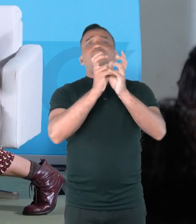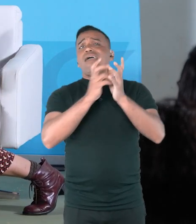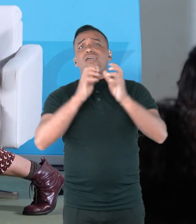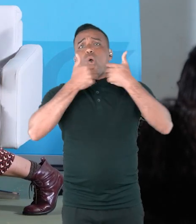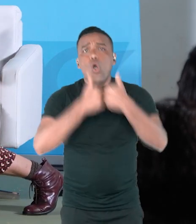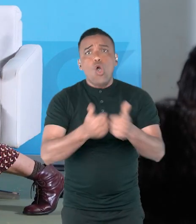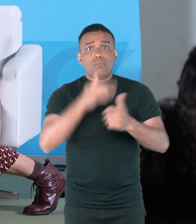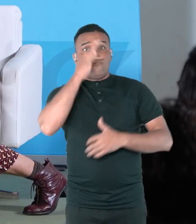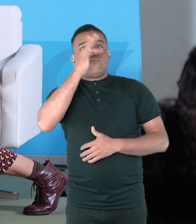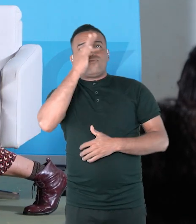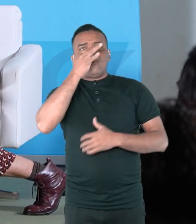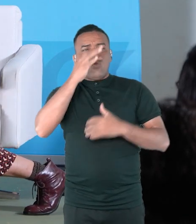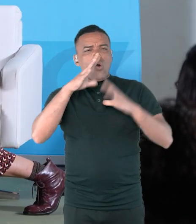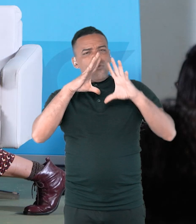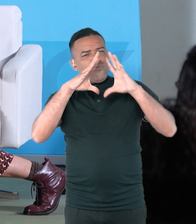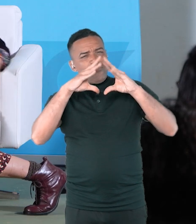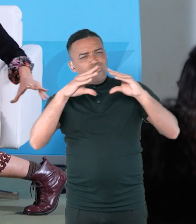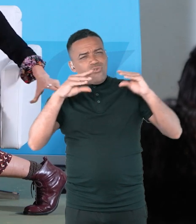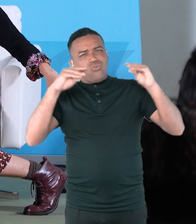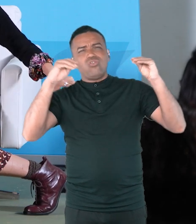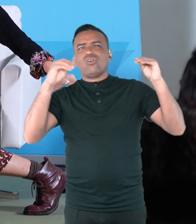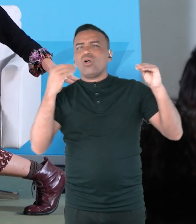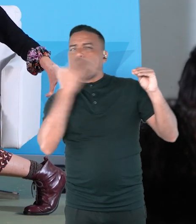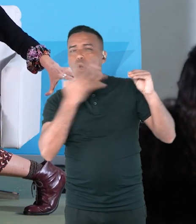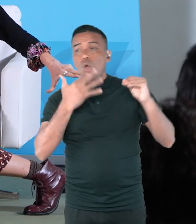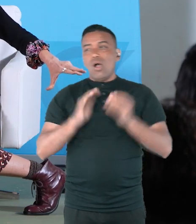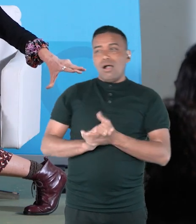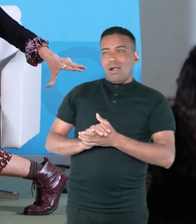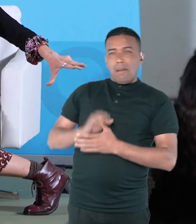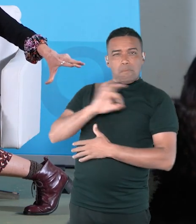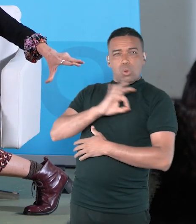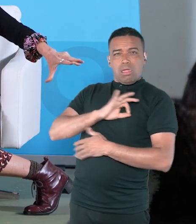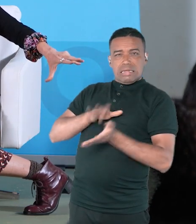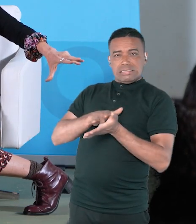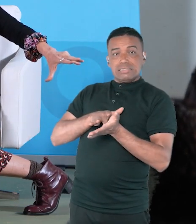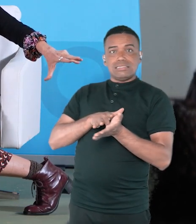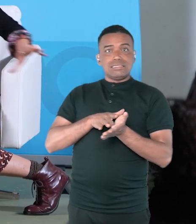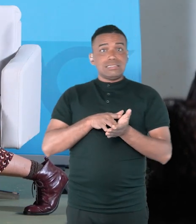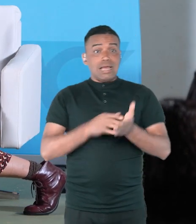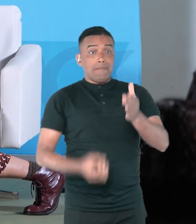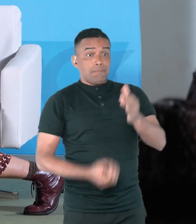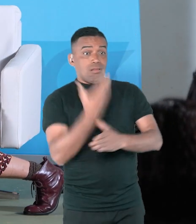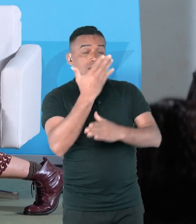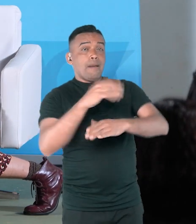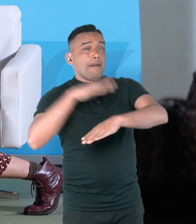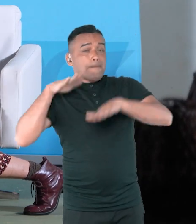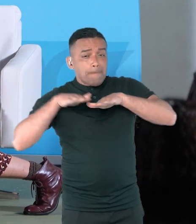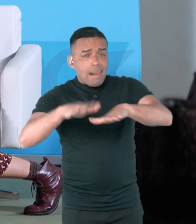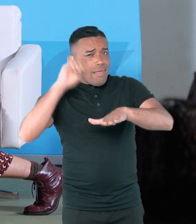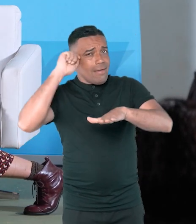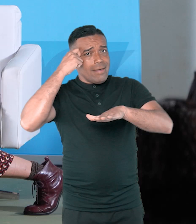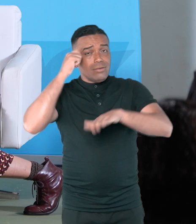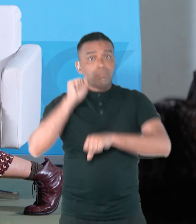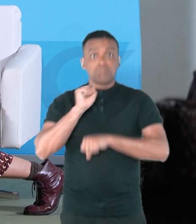do tráfego. Uma flor ainda desbotada ilude a polícia e rompe o asfalto. Faça um completo silêncio, paralise